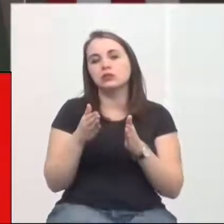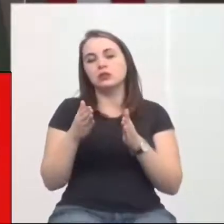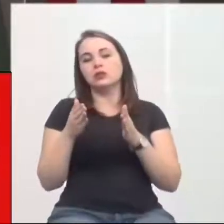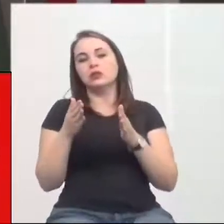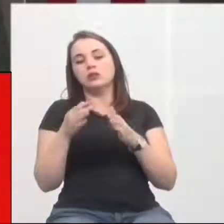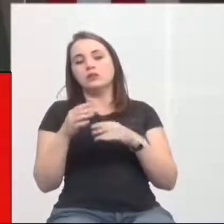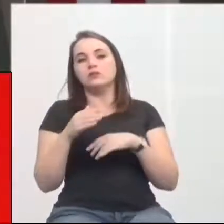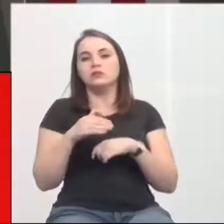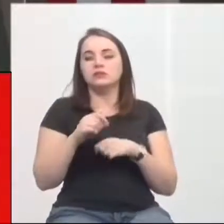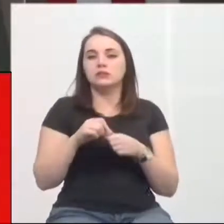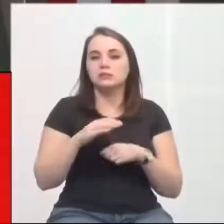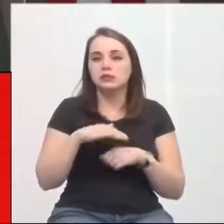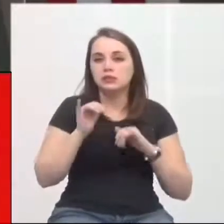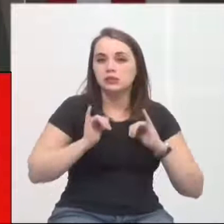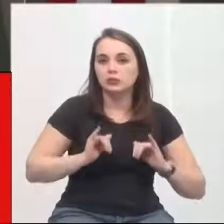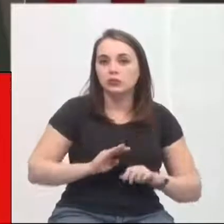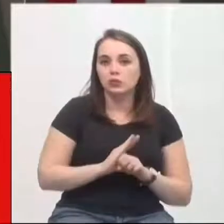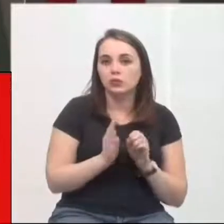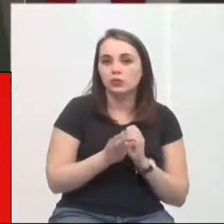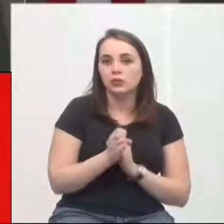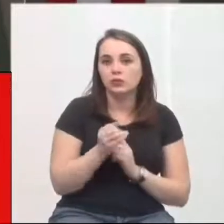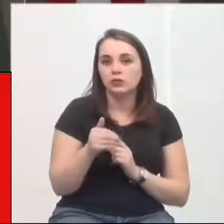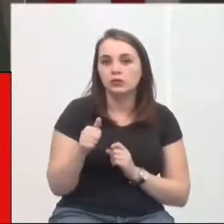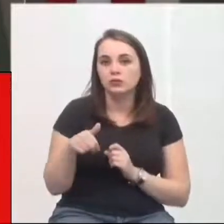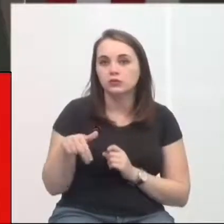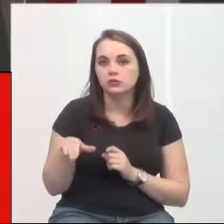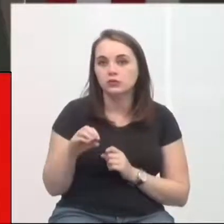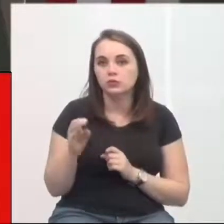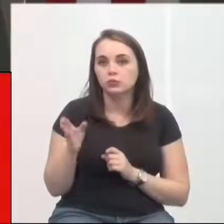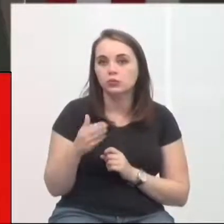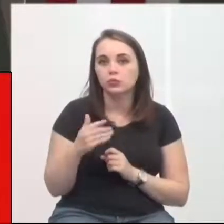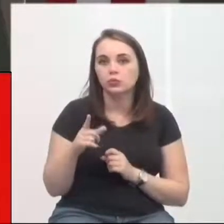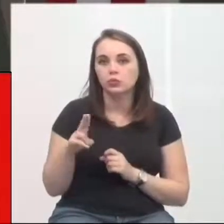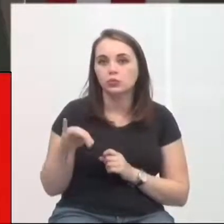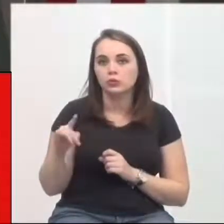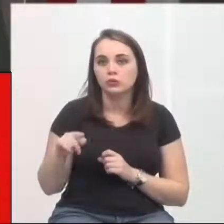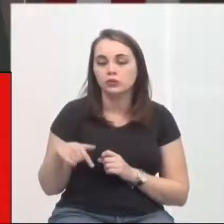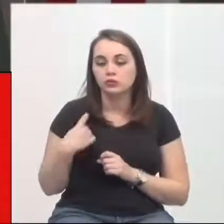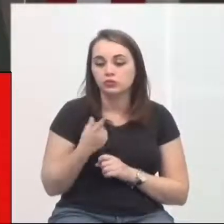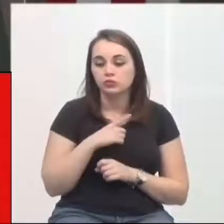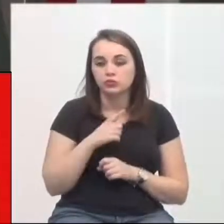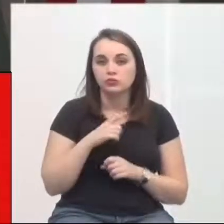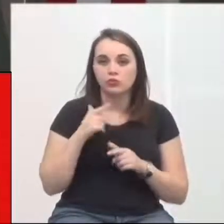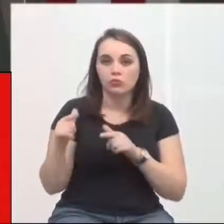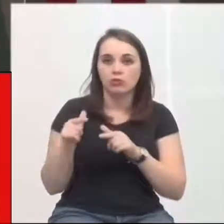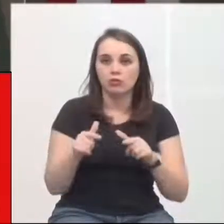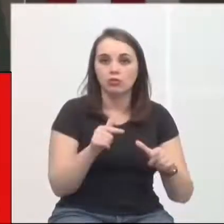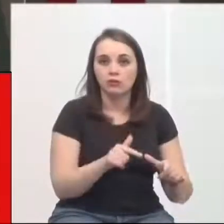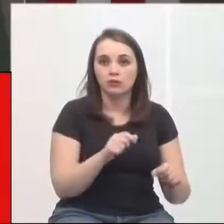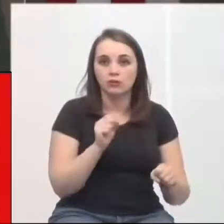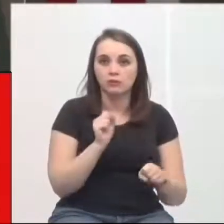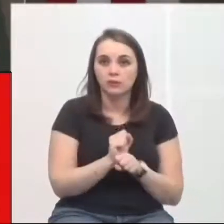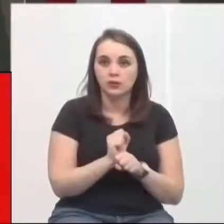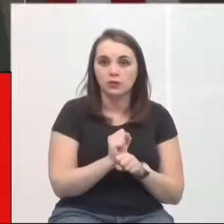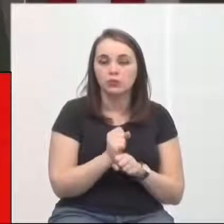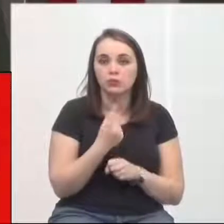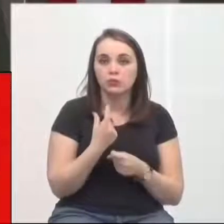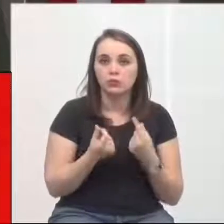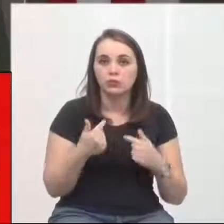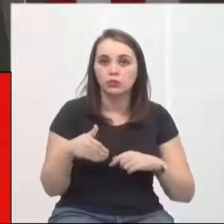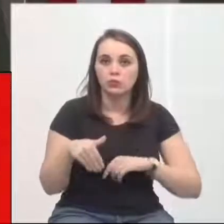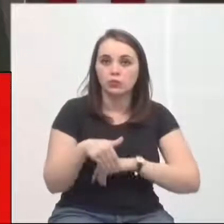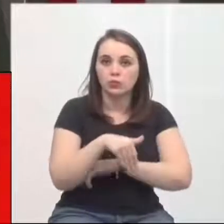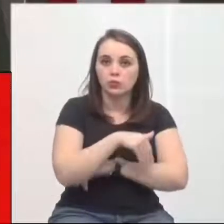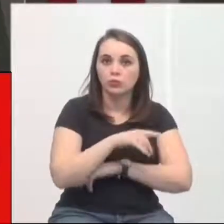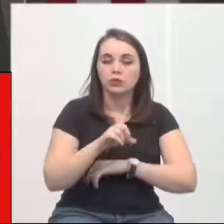porque todos conhecem o bairro, mas a gente sabe, nós tivemos uma cerâmica ali dentro que acabou trancando algumas ruas, depois tivemos